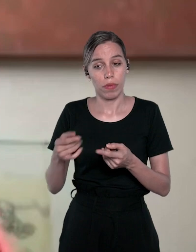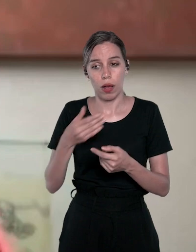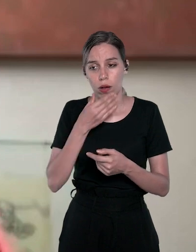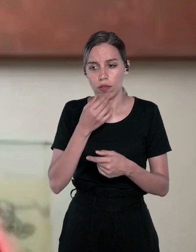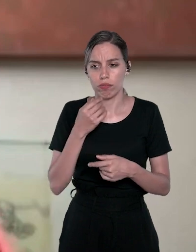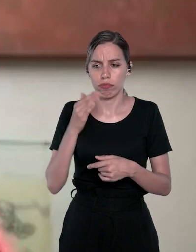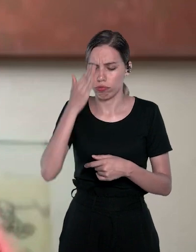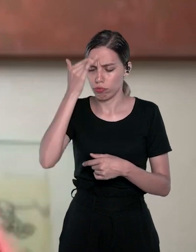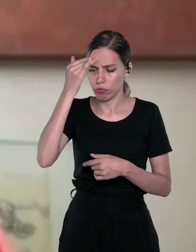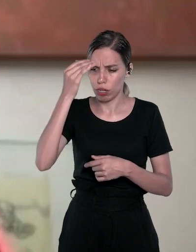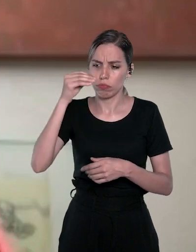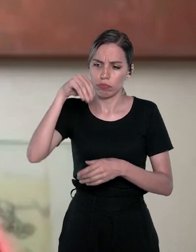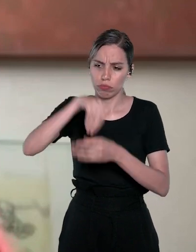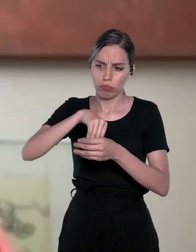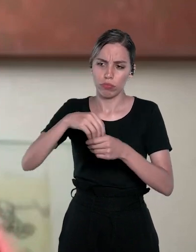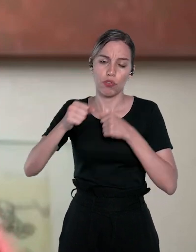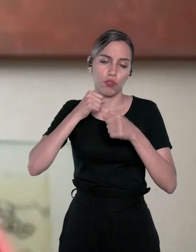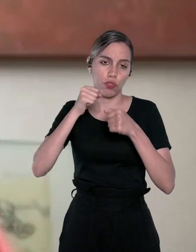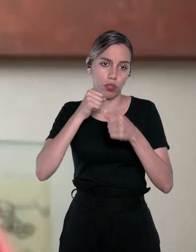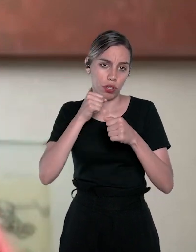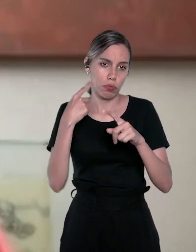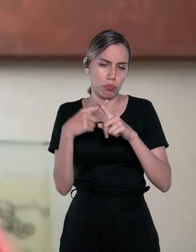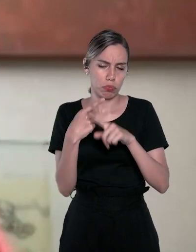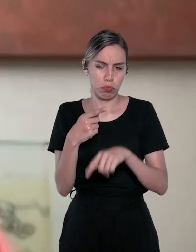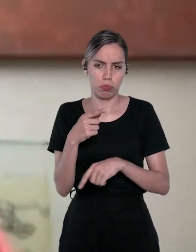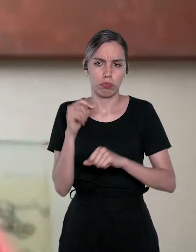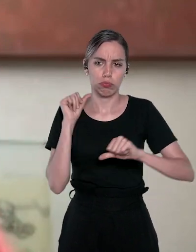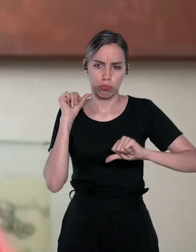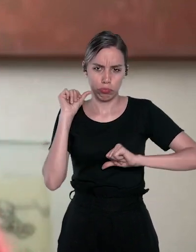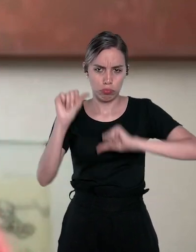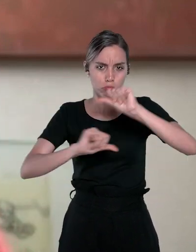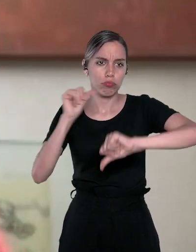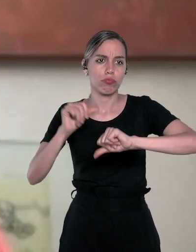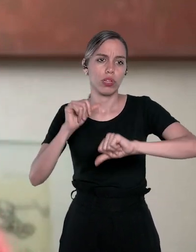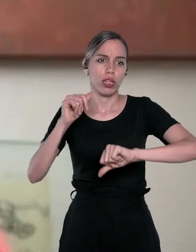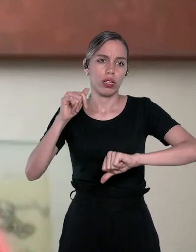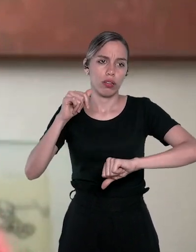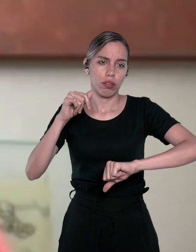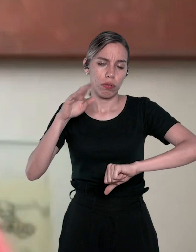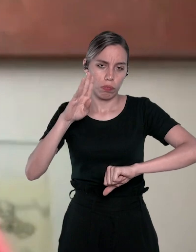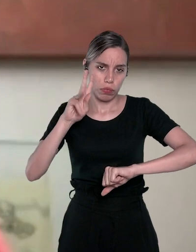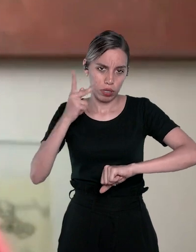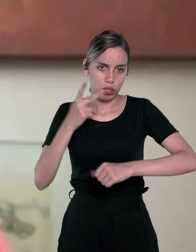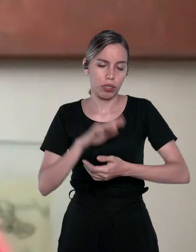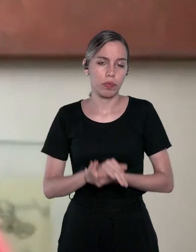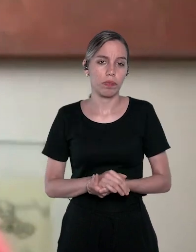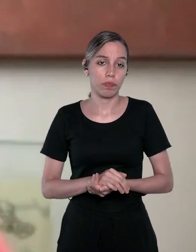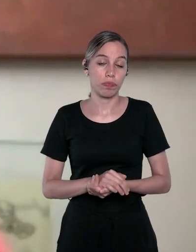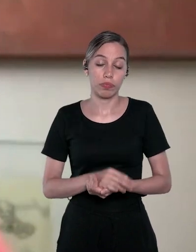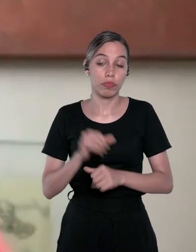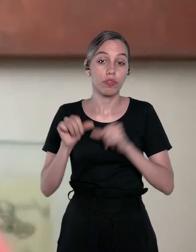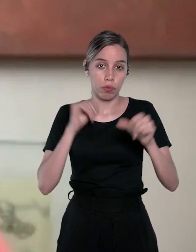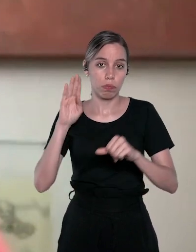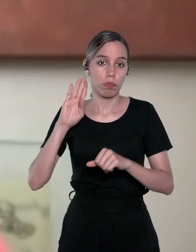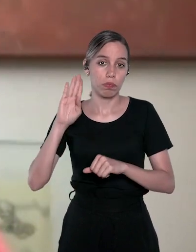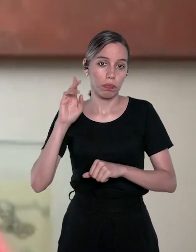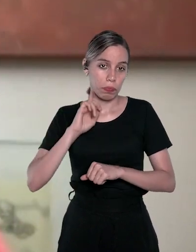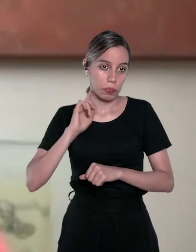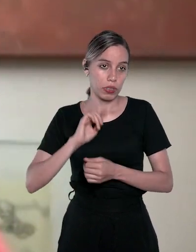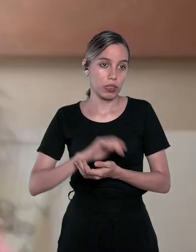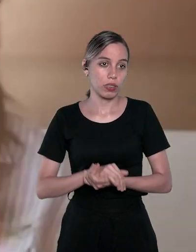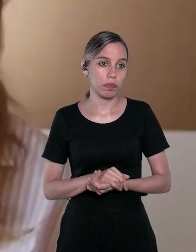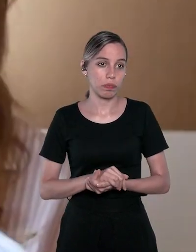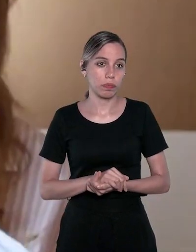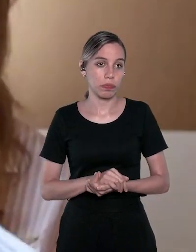jornalismo também, que foi um jornalista inovador em Minas Gerais. O Wander Piroli, a gente fez ele foi